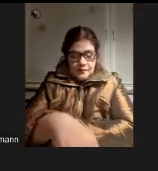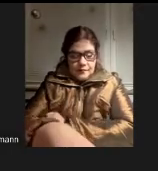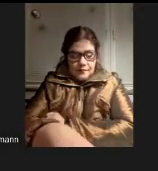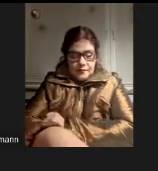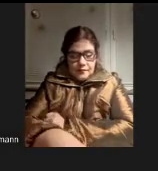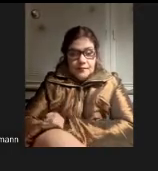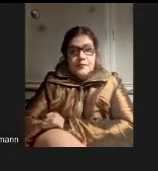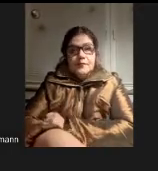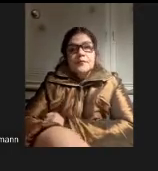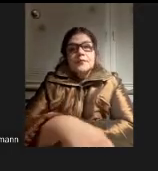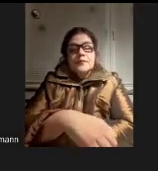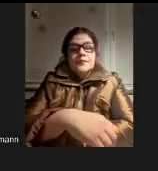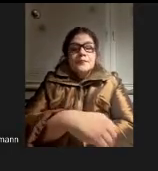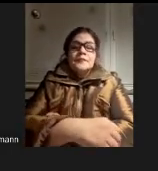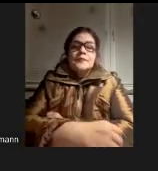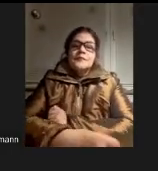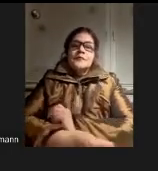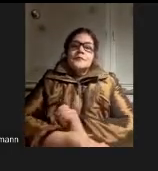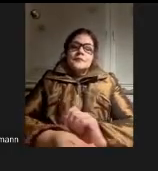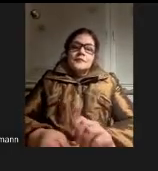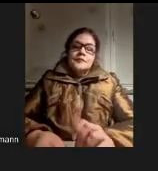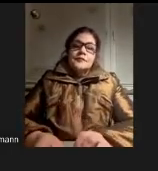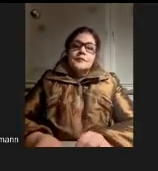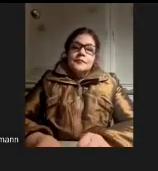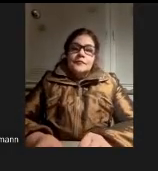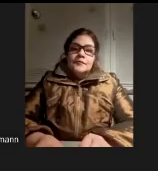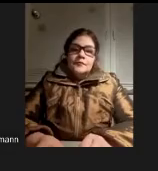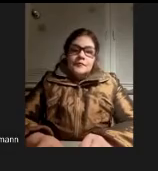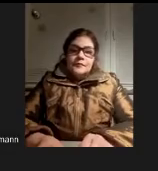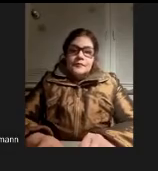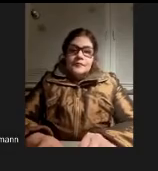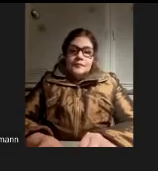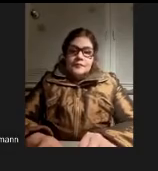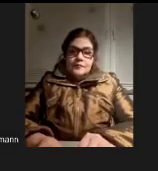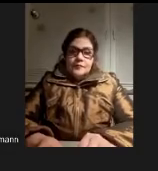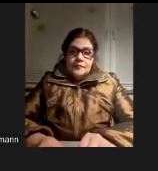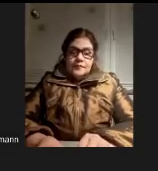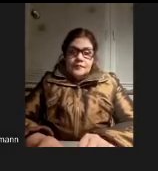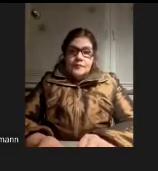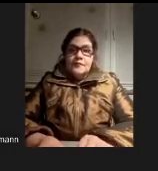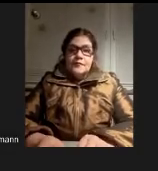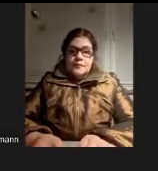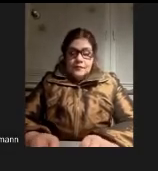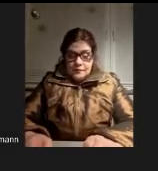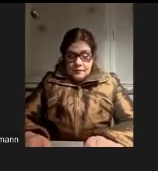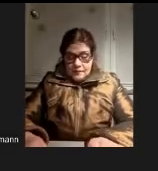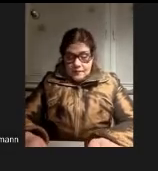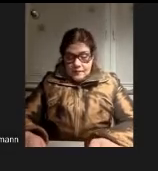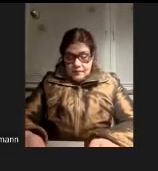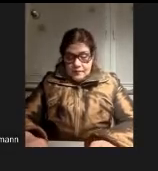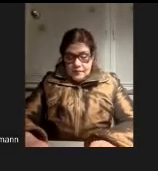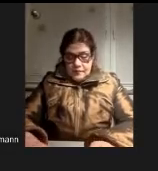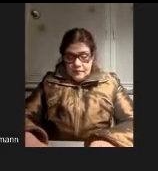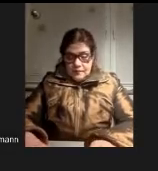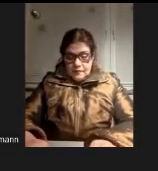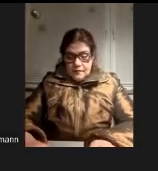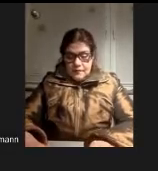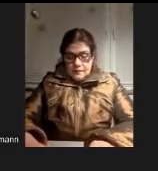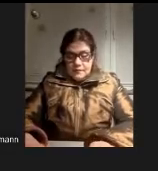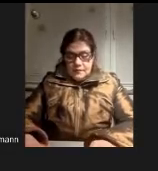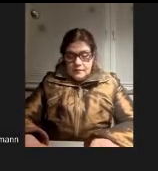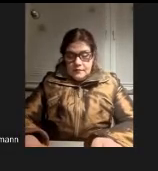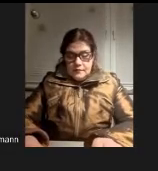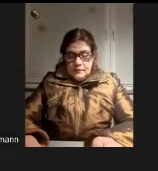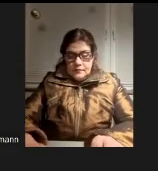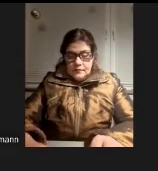que me pediam para participar. E aí, quando eu botei no Instagram, outras pessoas me pediram, né? E como professora